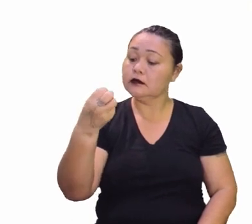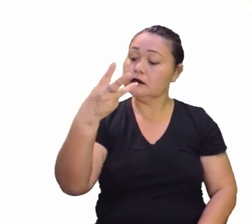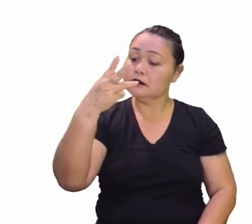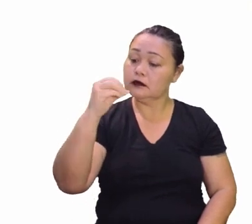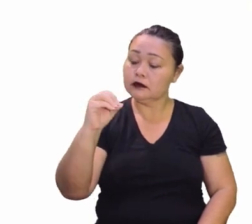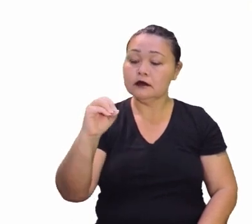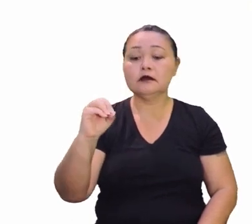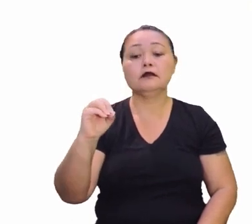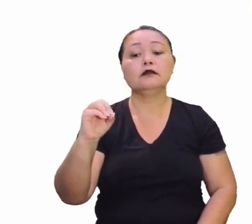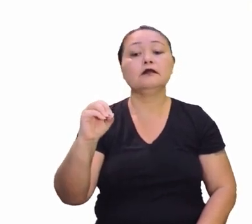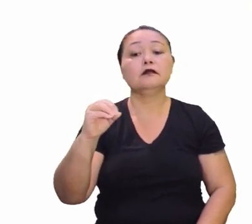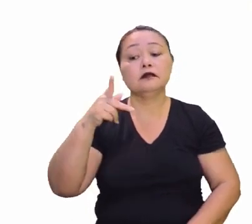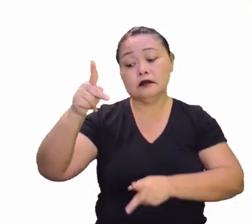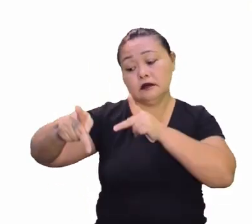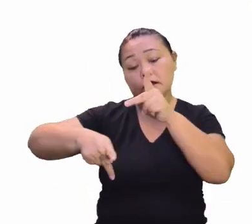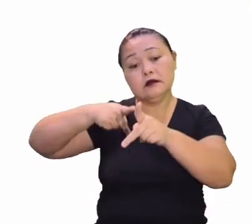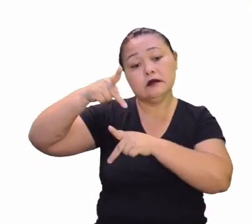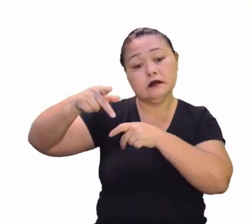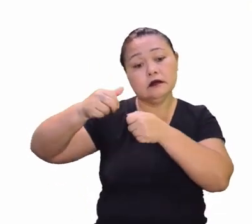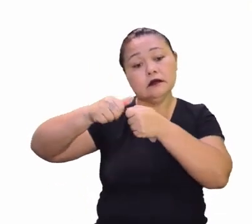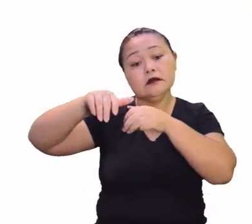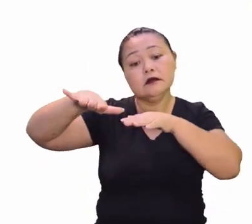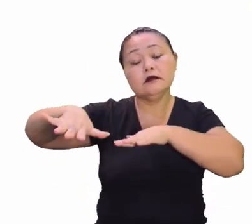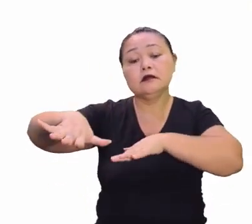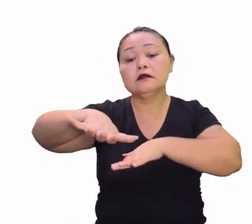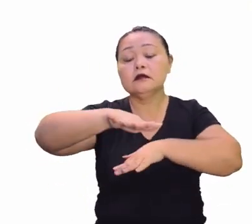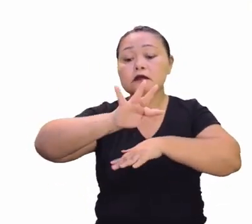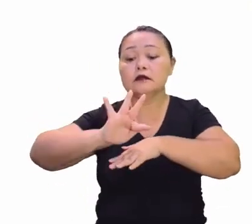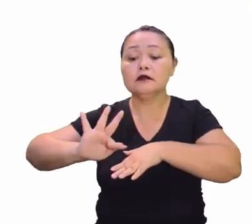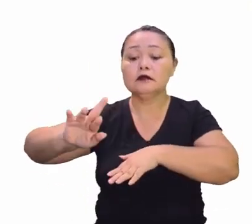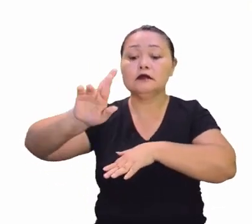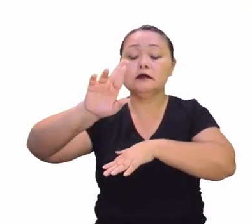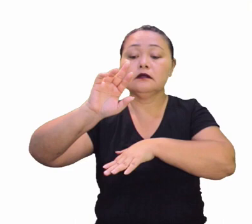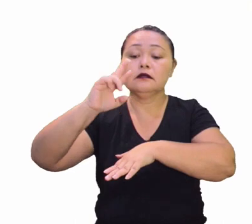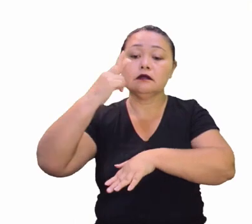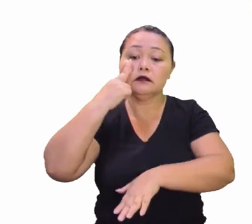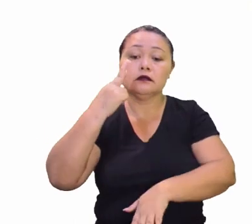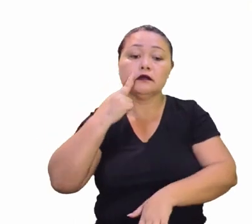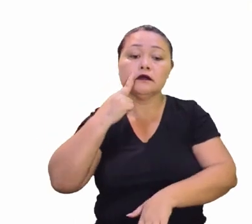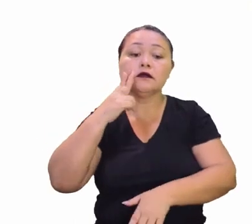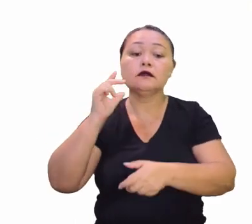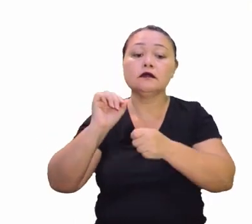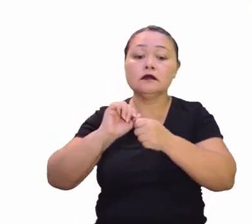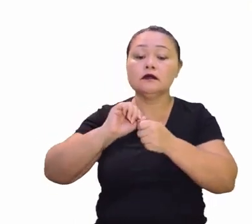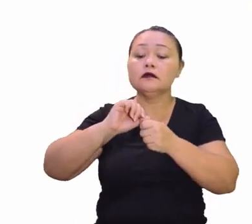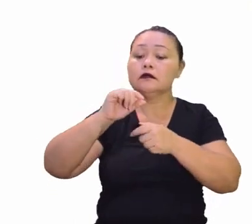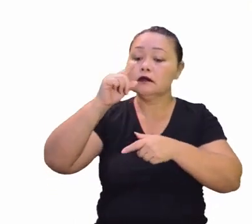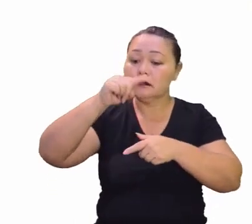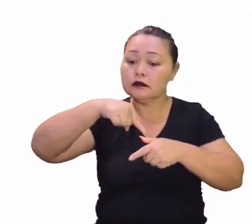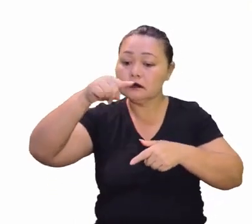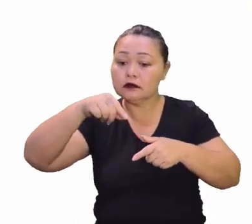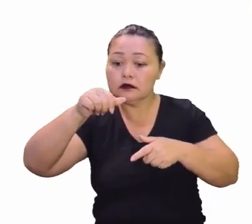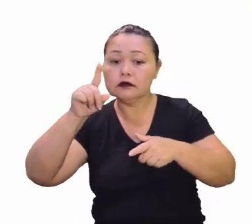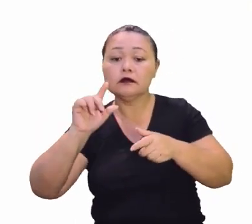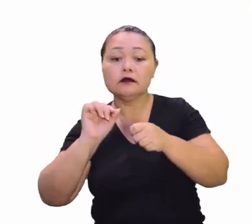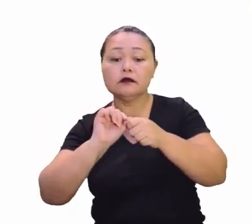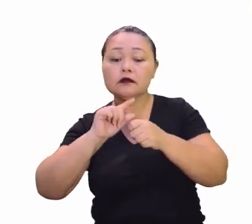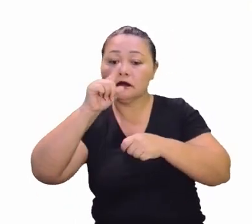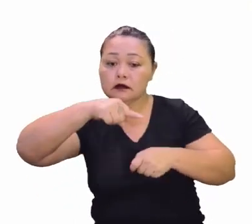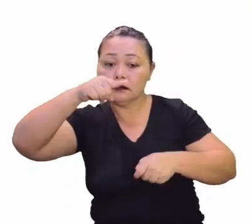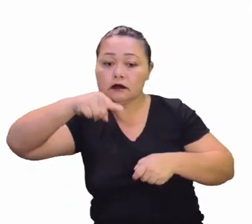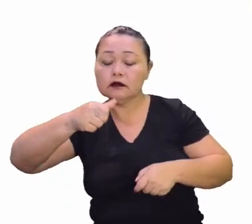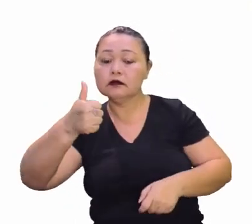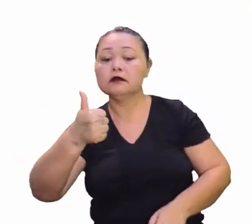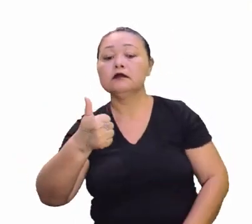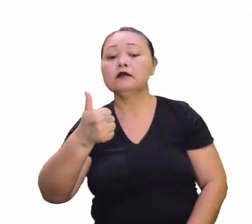23.630, e a população residente no território federal, segundo o Censo Demográfico de 1970, olha